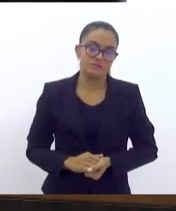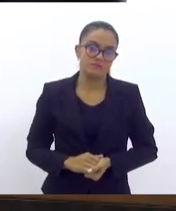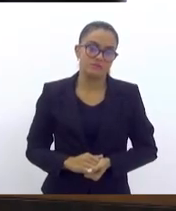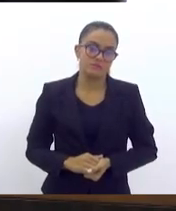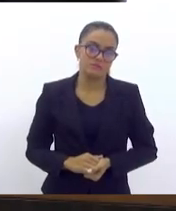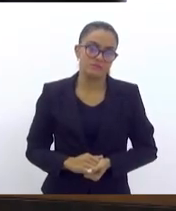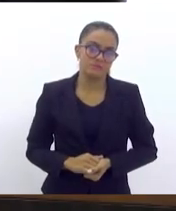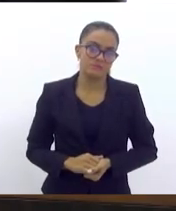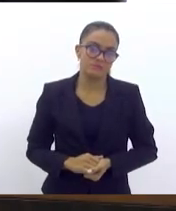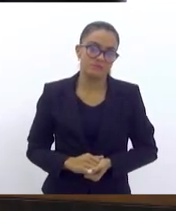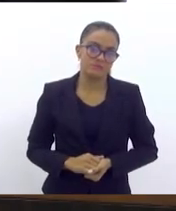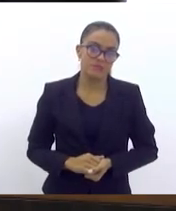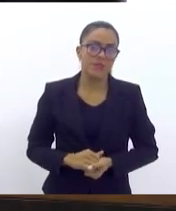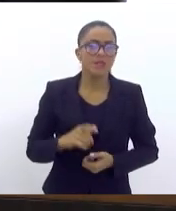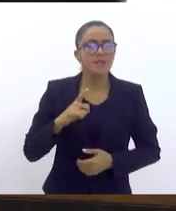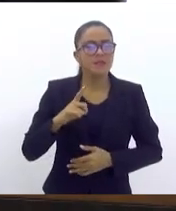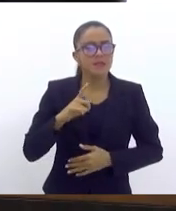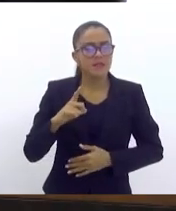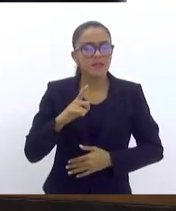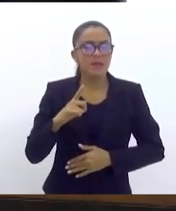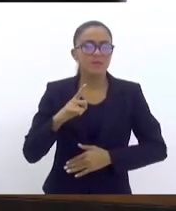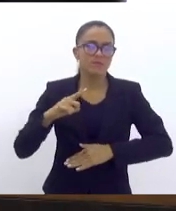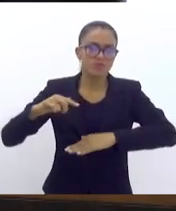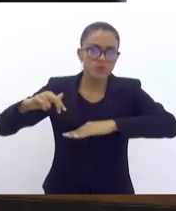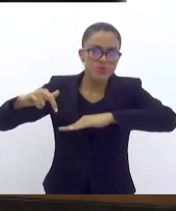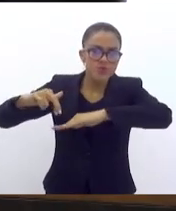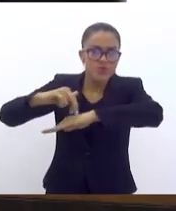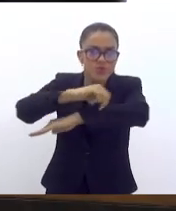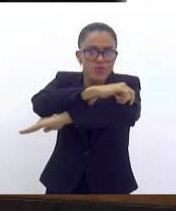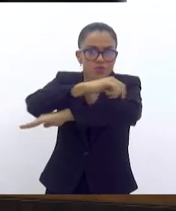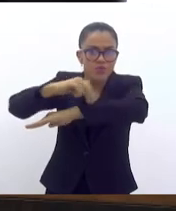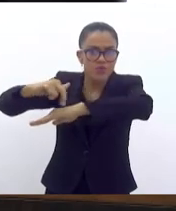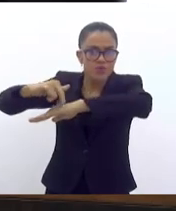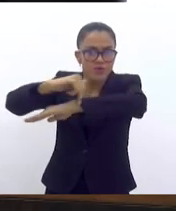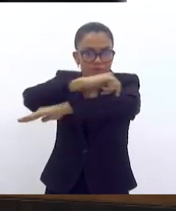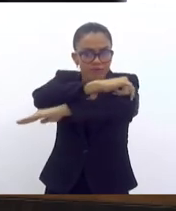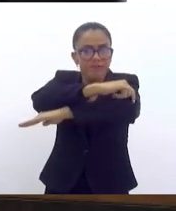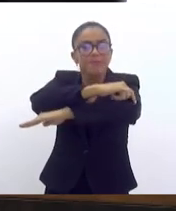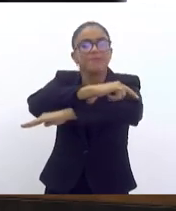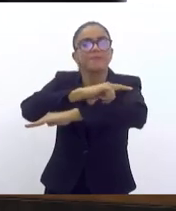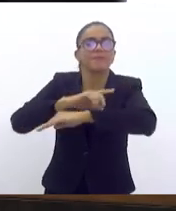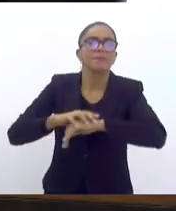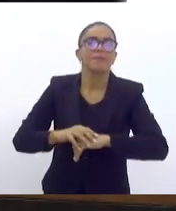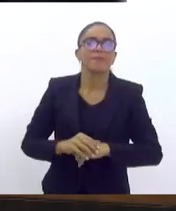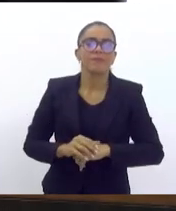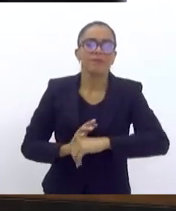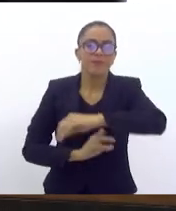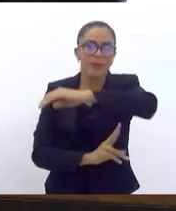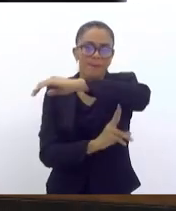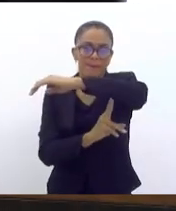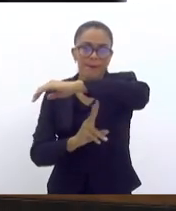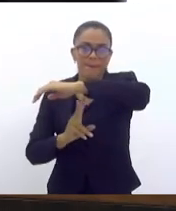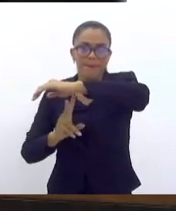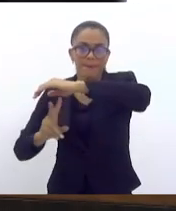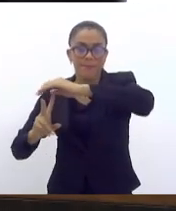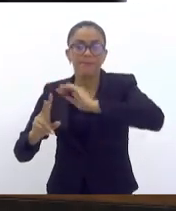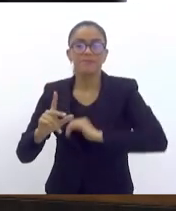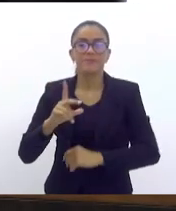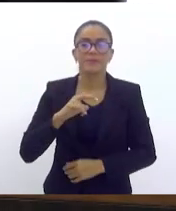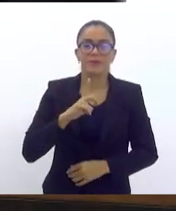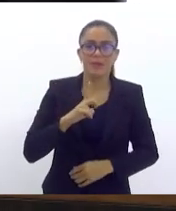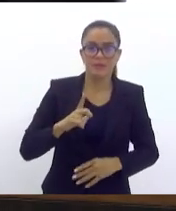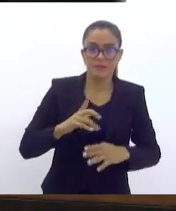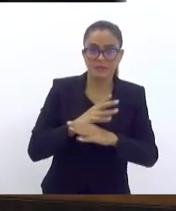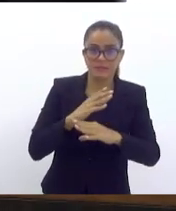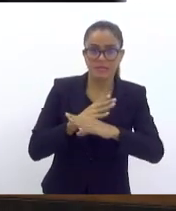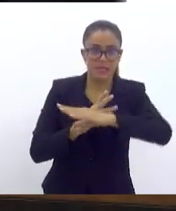nós temos um viaduto deputado na nossa cidade que ela passa acima